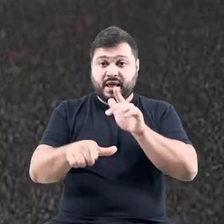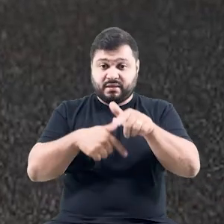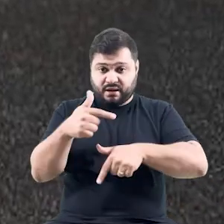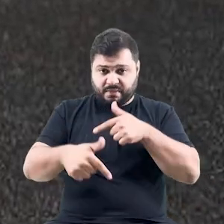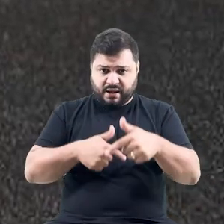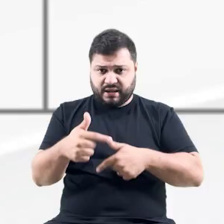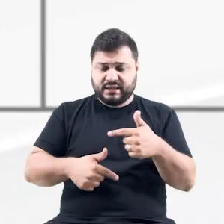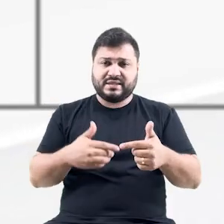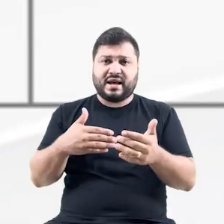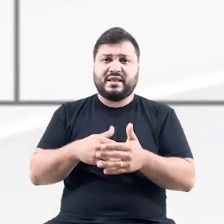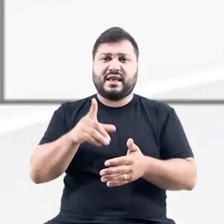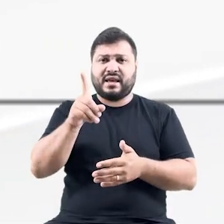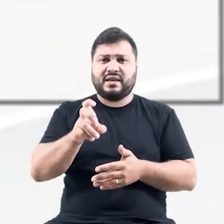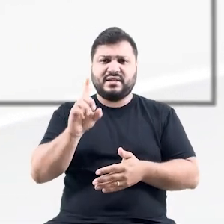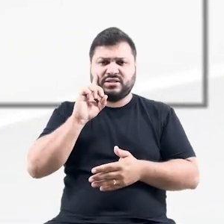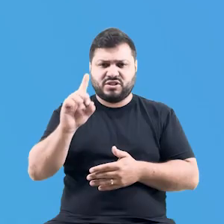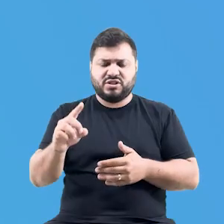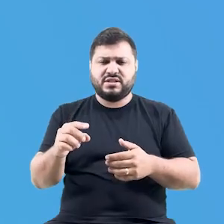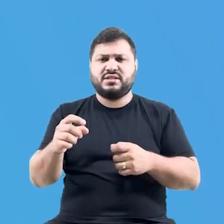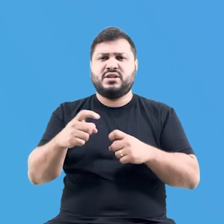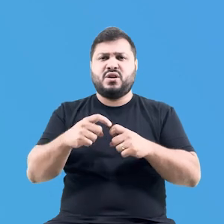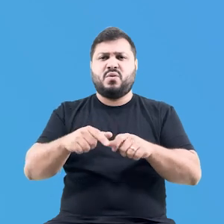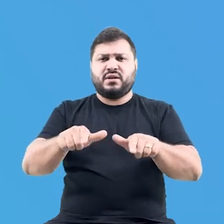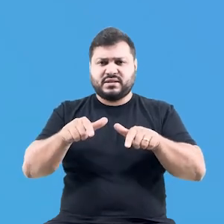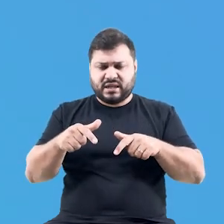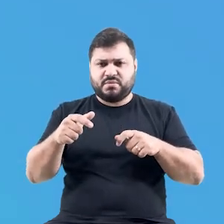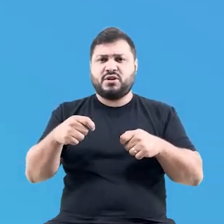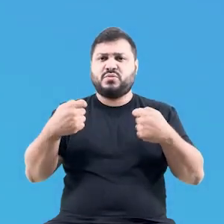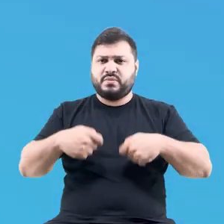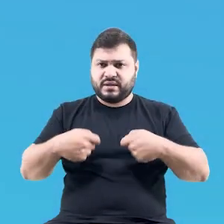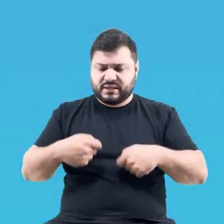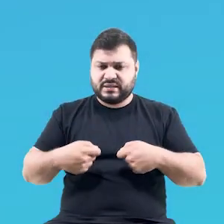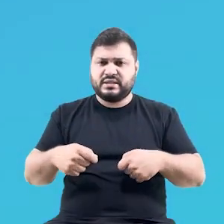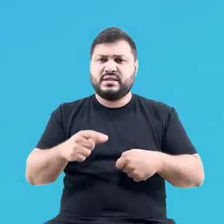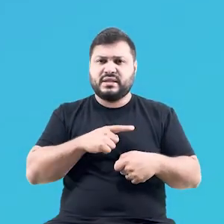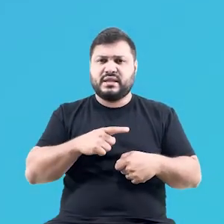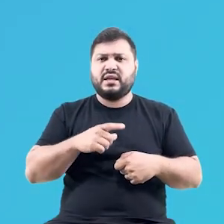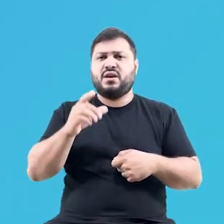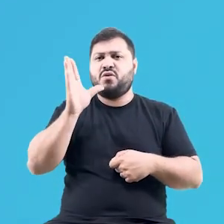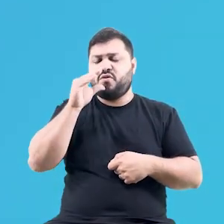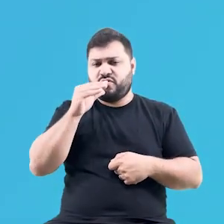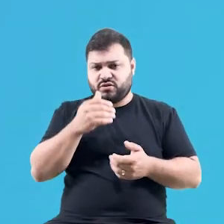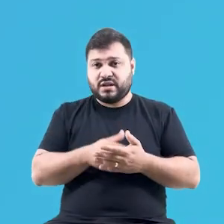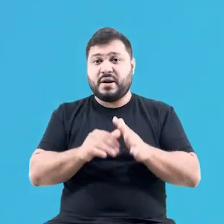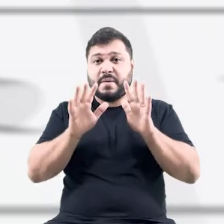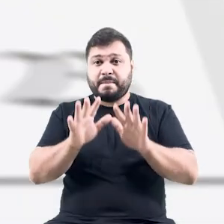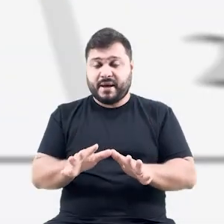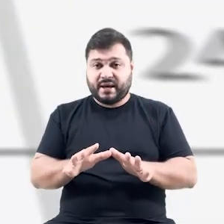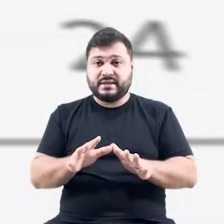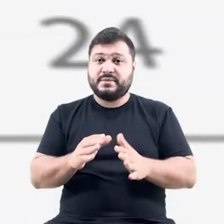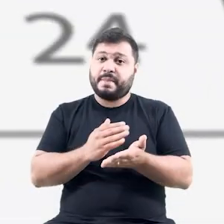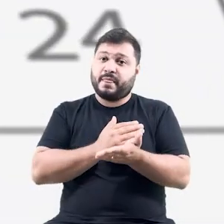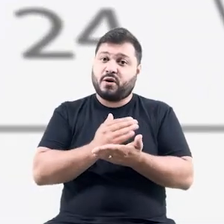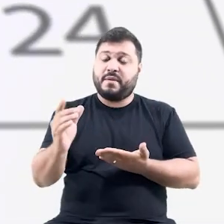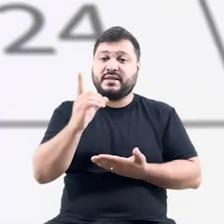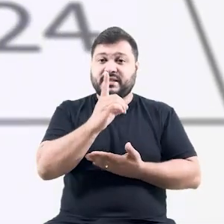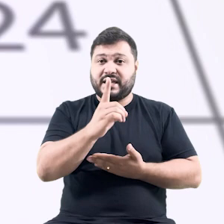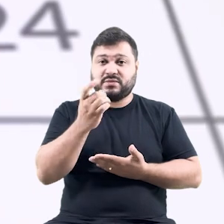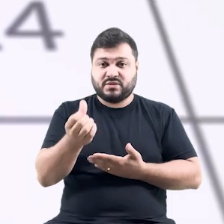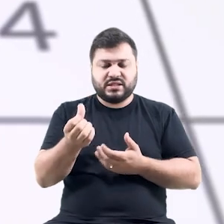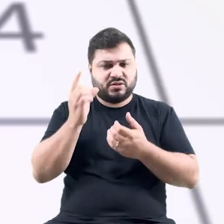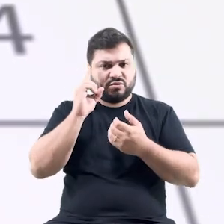lei trabalhista, por até 15 dias, o atestado médico deve ser coberto pelo empregador, mas, a partir